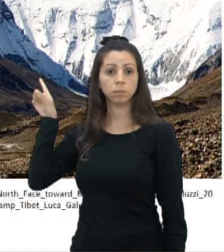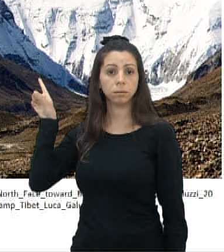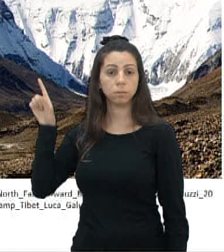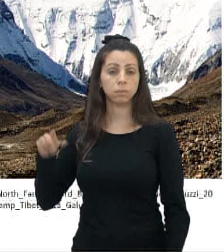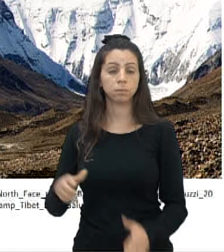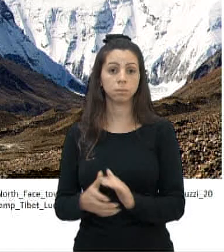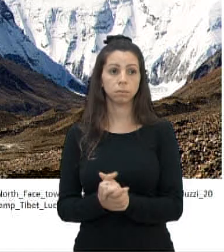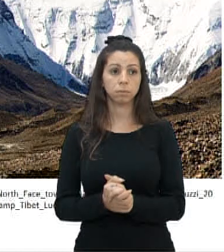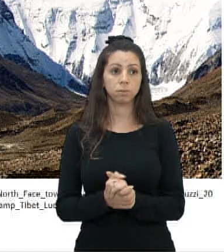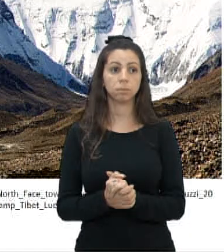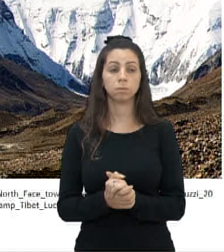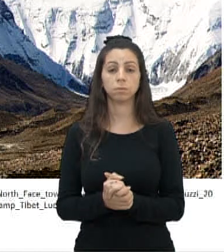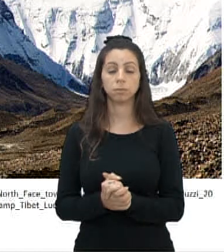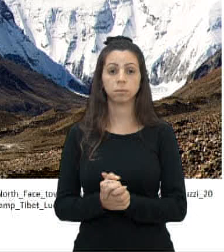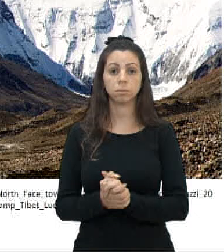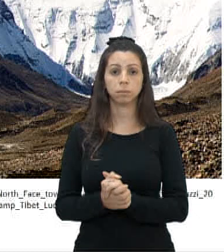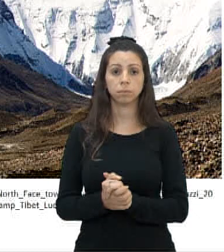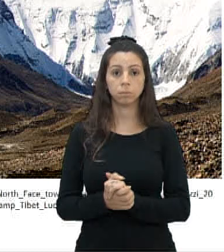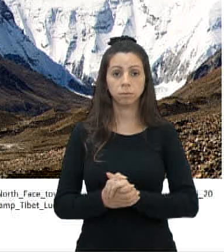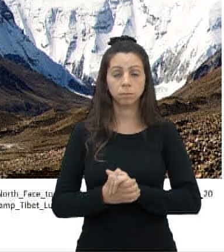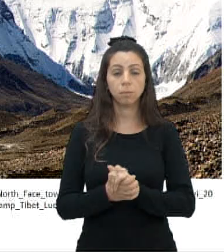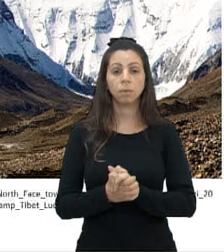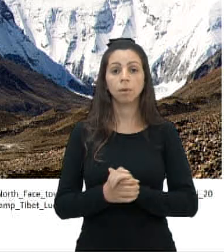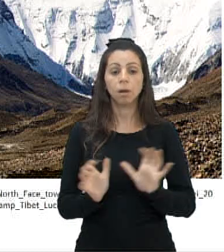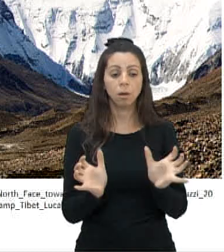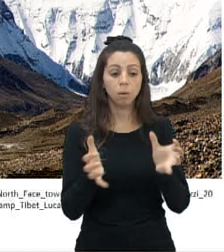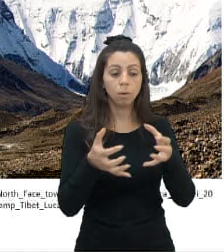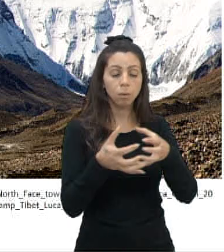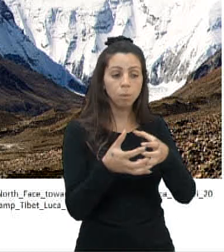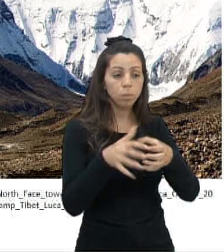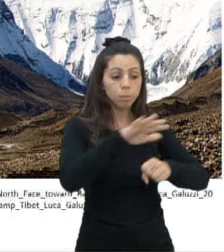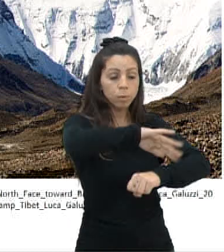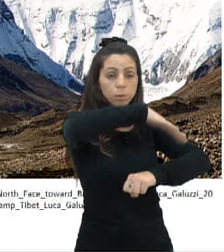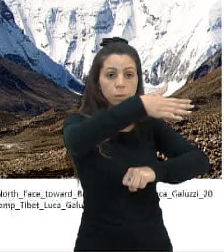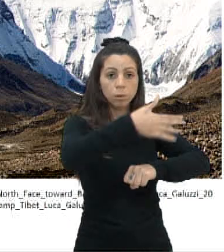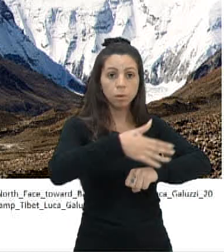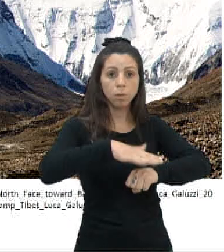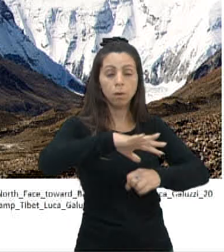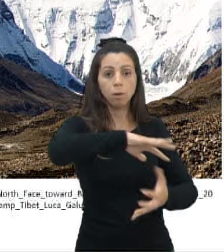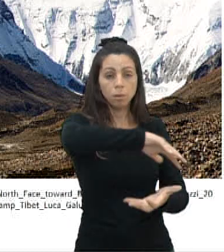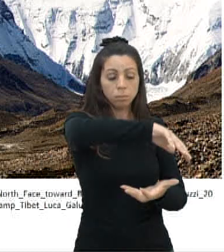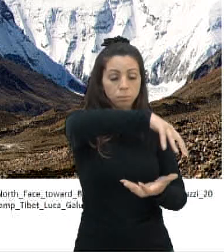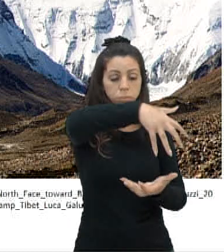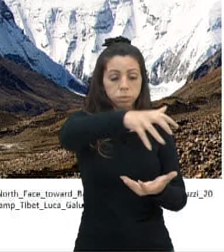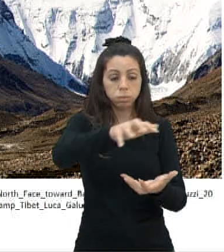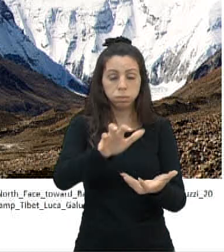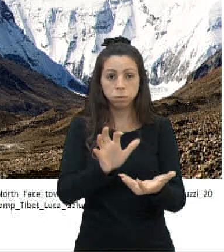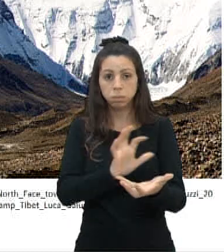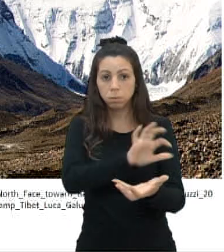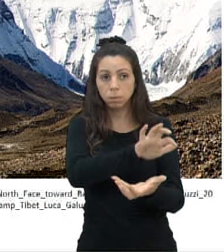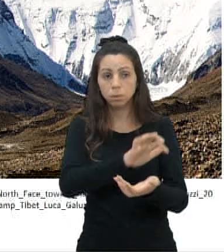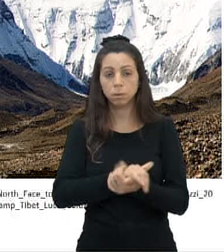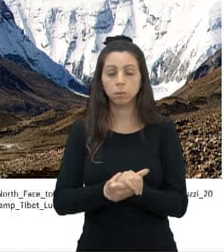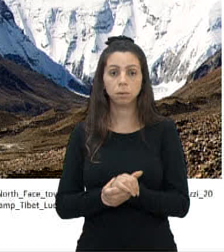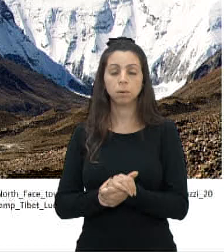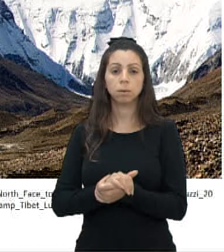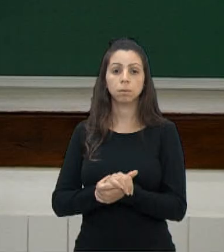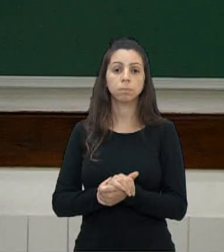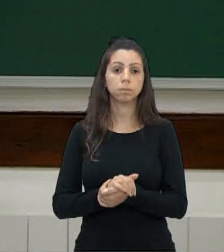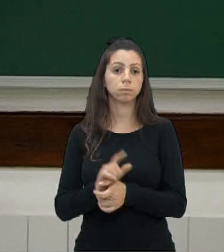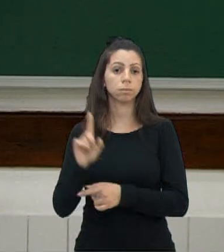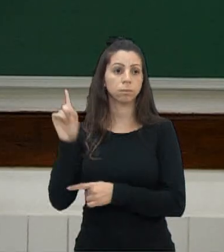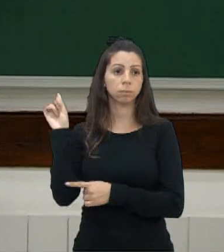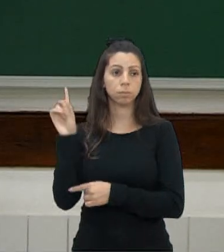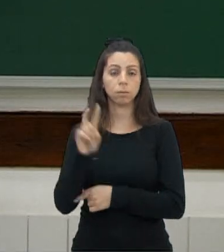aqui conjunto de formas da superfície terrestre, aonde essa frase aqui, ela refere-se à definição de relevo. E